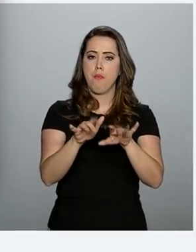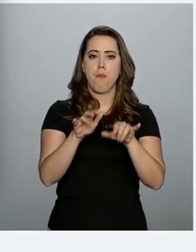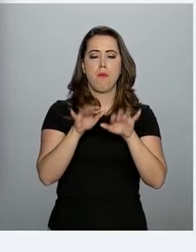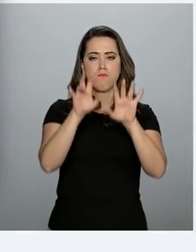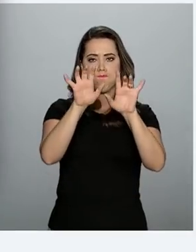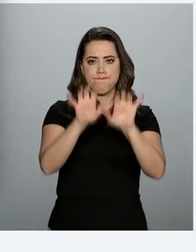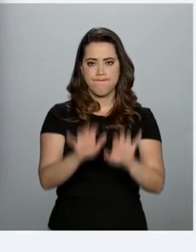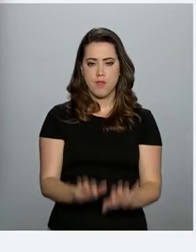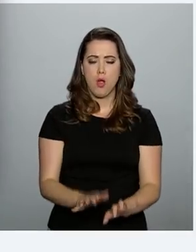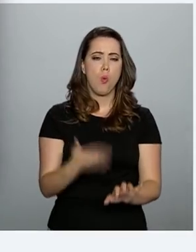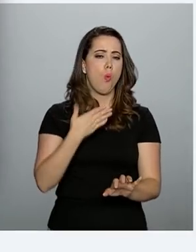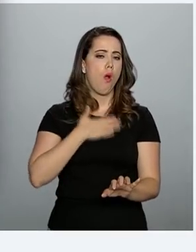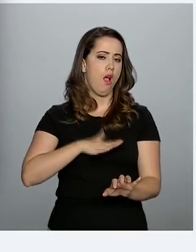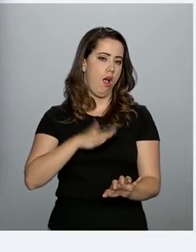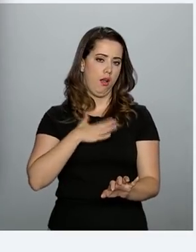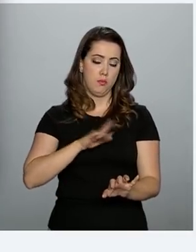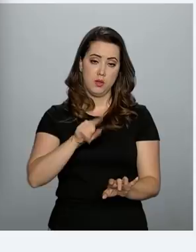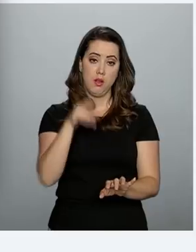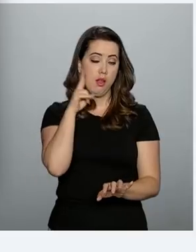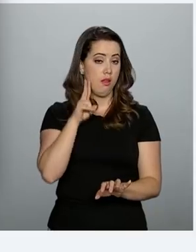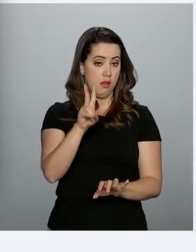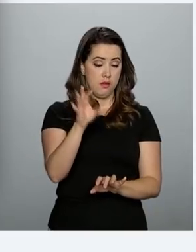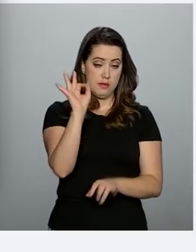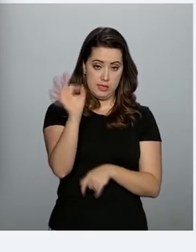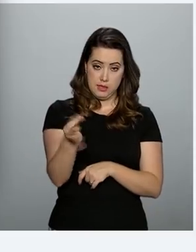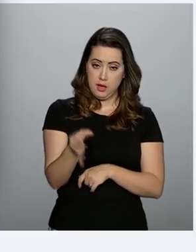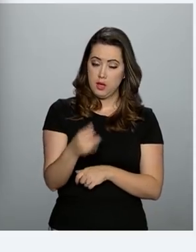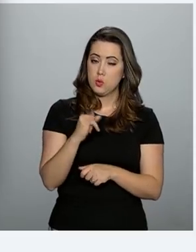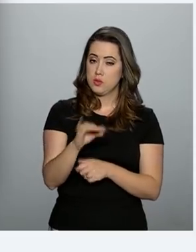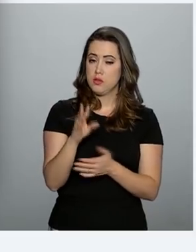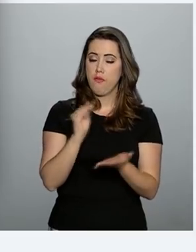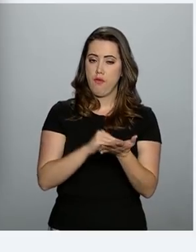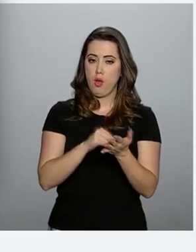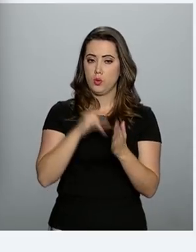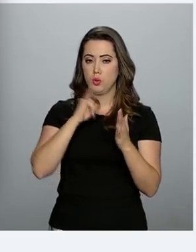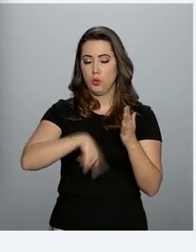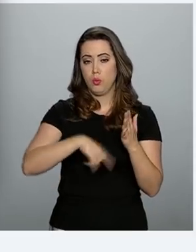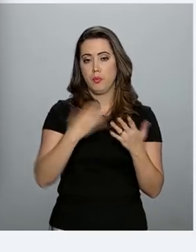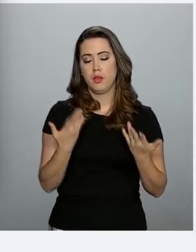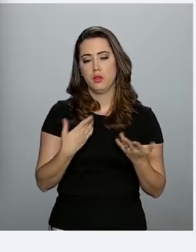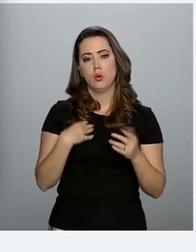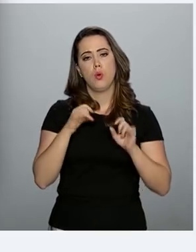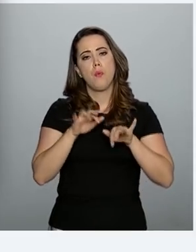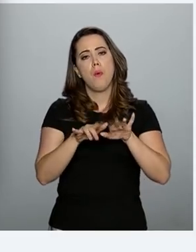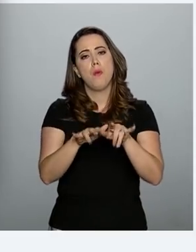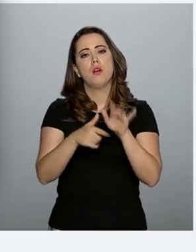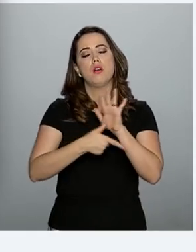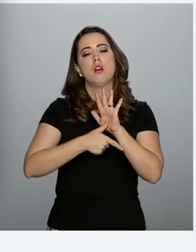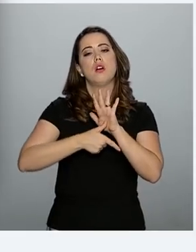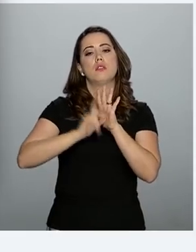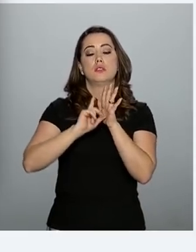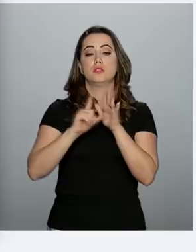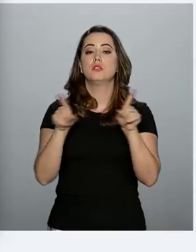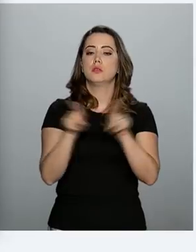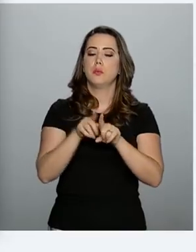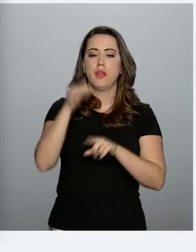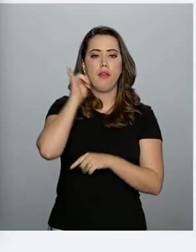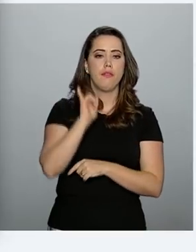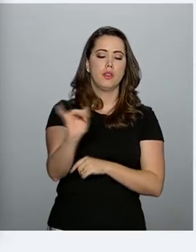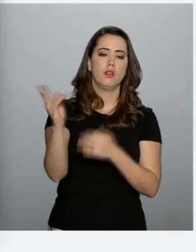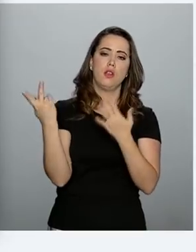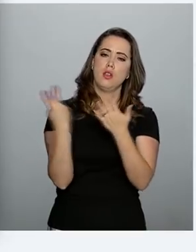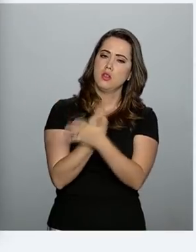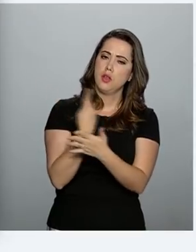formulários com calma, verificando inclusive se falta algum documento. O preenchimento antecipado também pode evitar